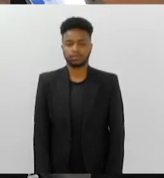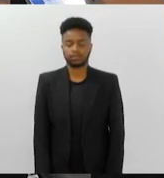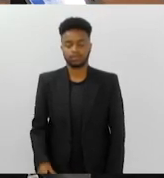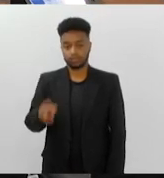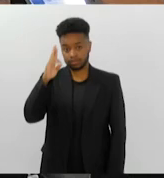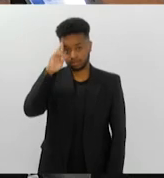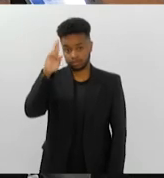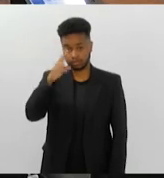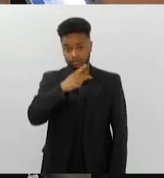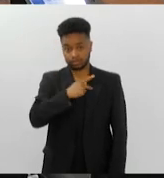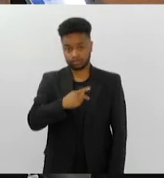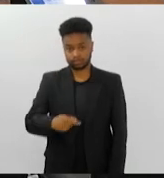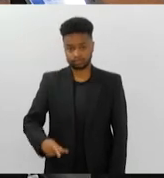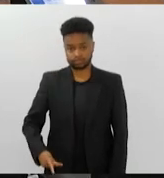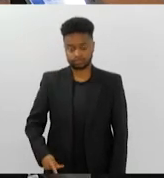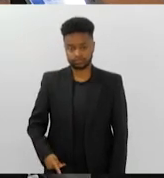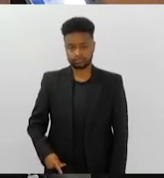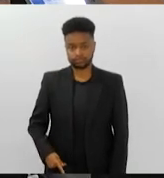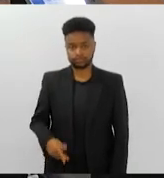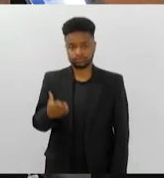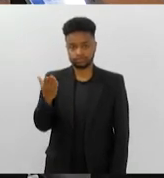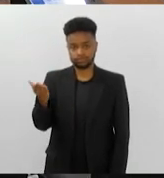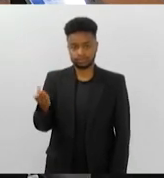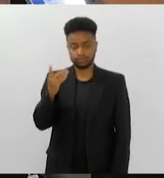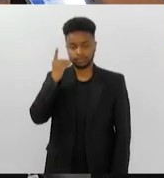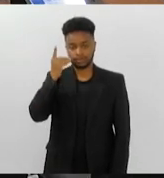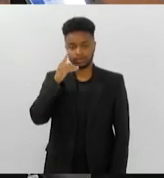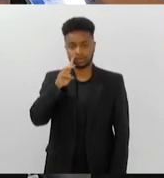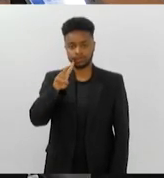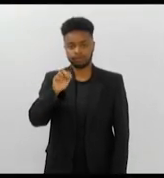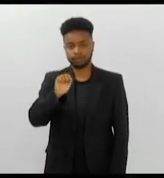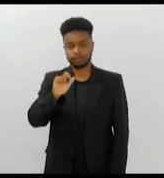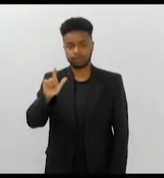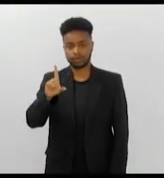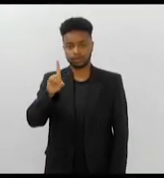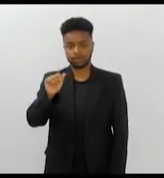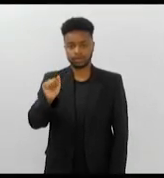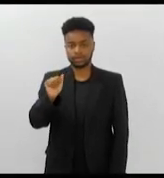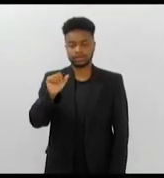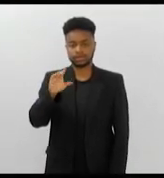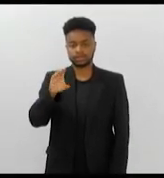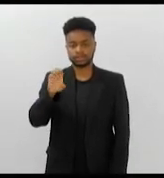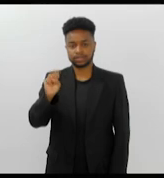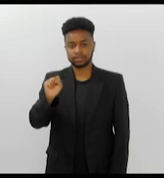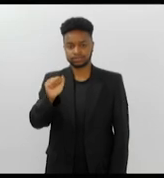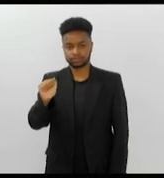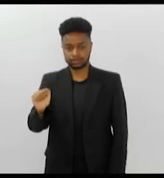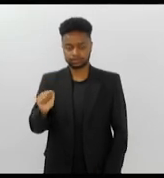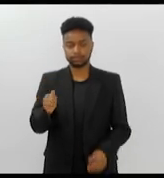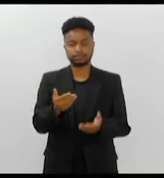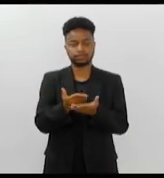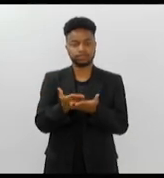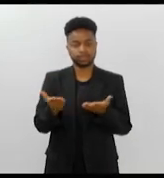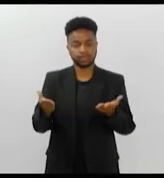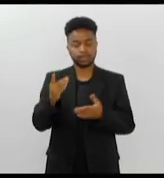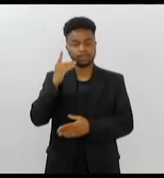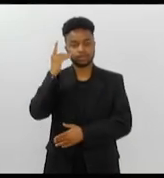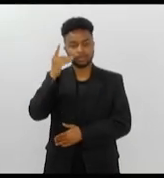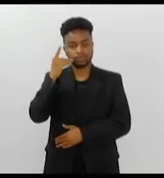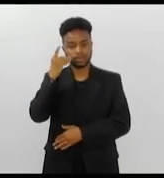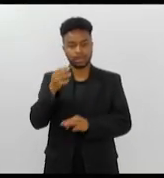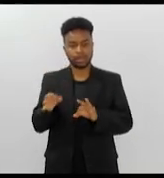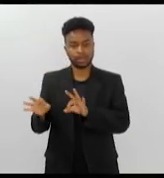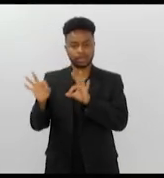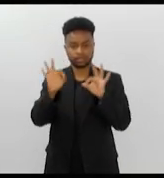senhor presidente Deputado Valda Ceasa senhoras e senhores deputados que